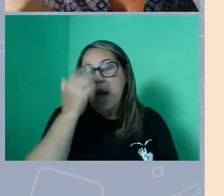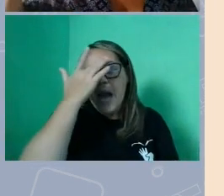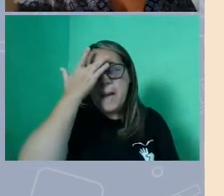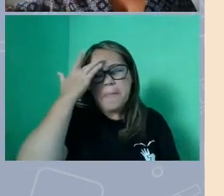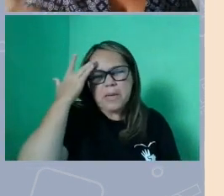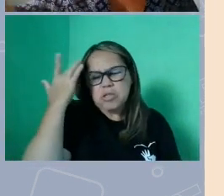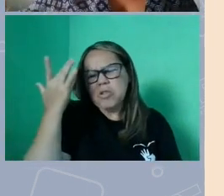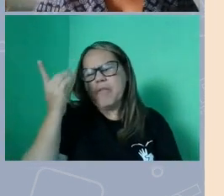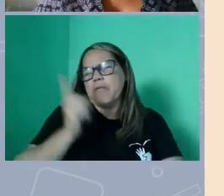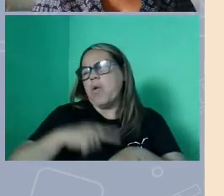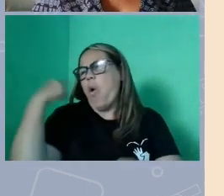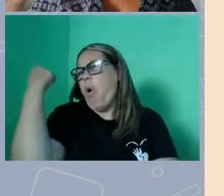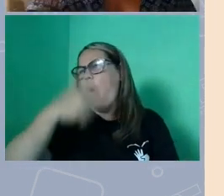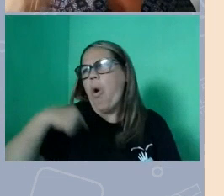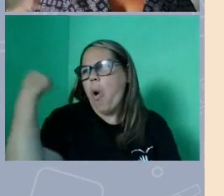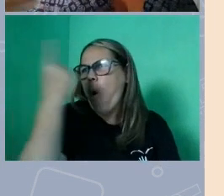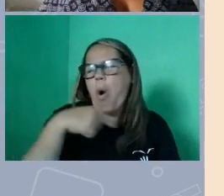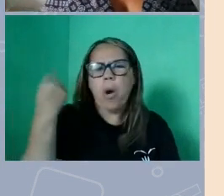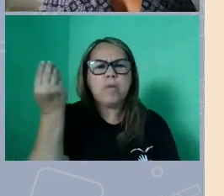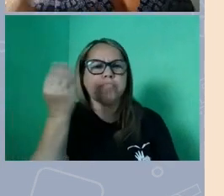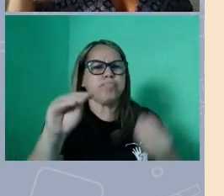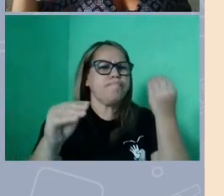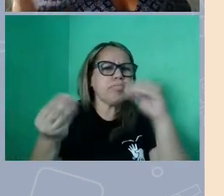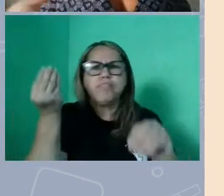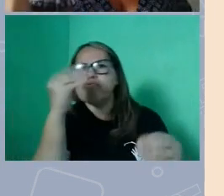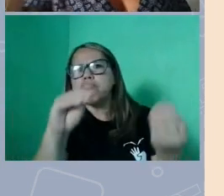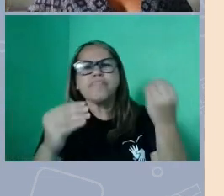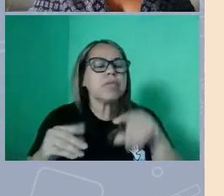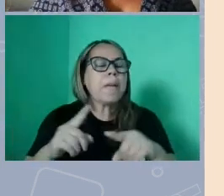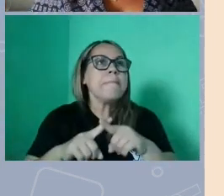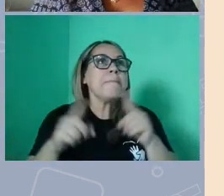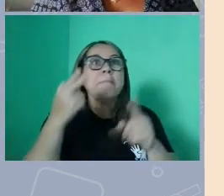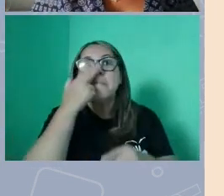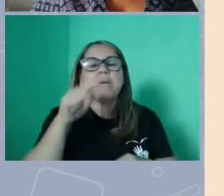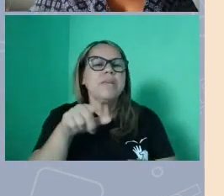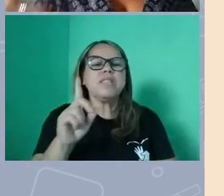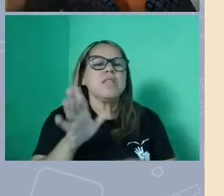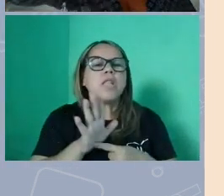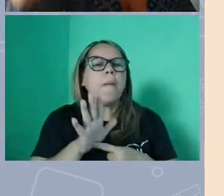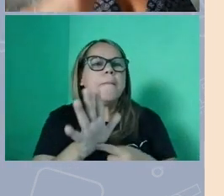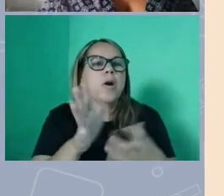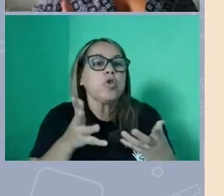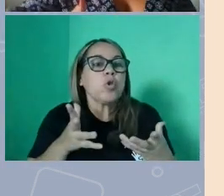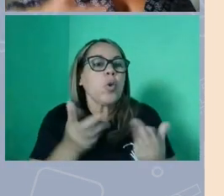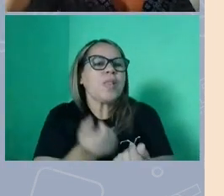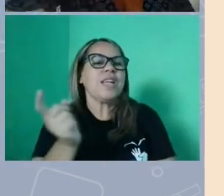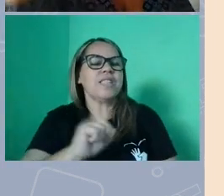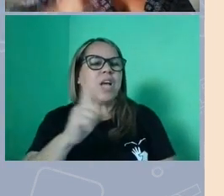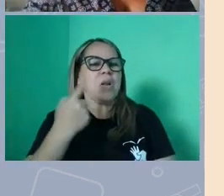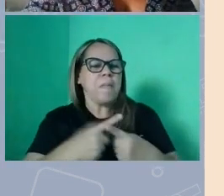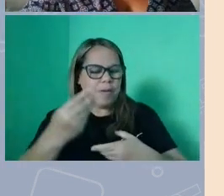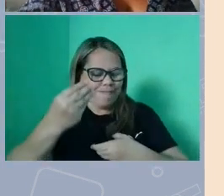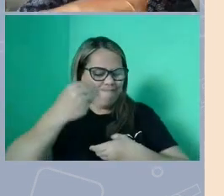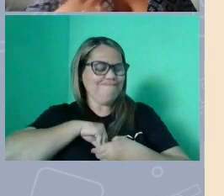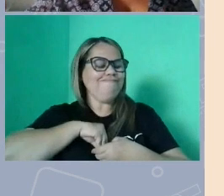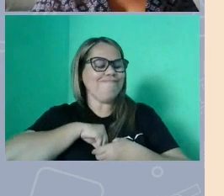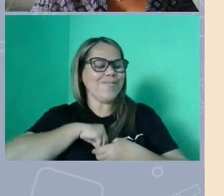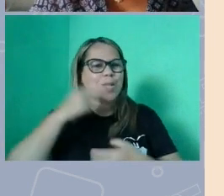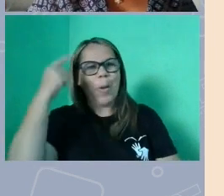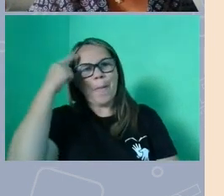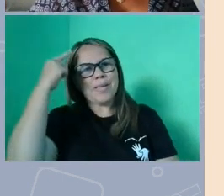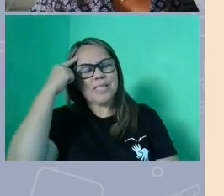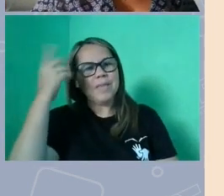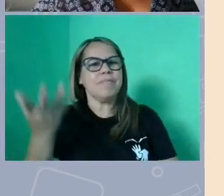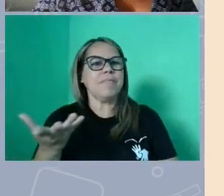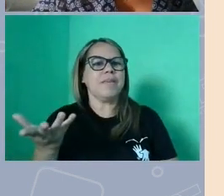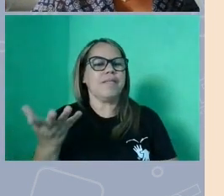muito tempo e que postam muitas coisas ainda assim ali não expressa a totalidade porque o íntimo humano a existência humana é extremamente